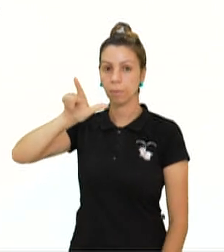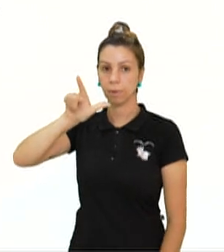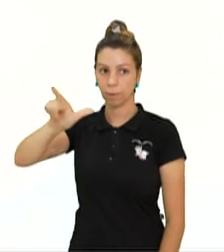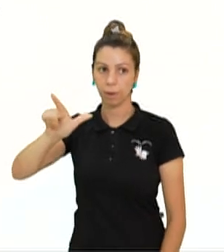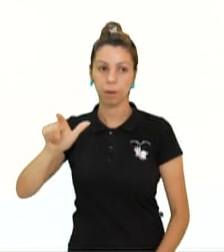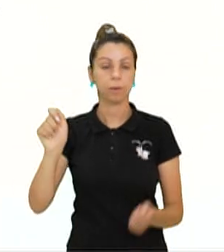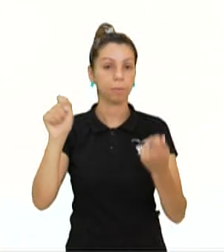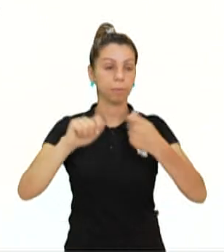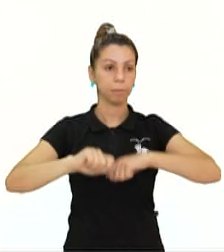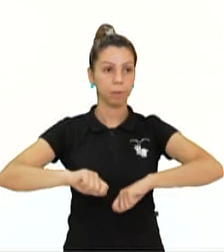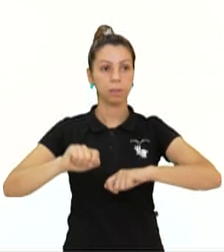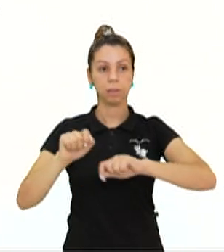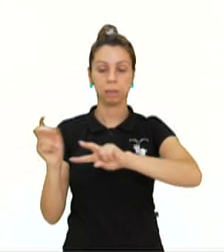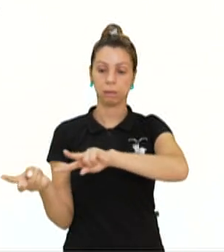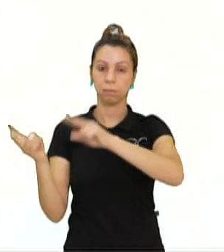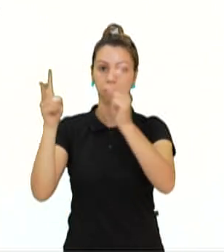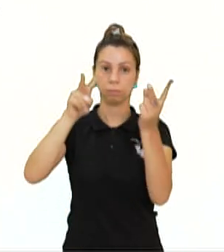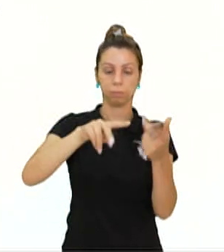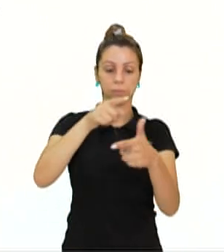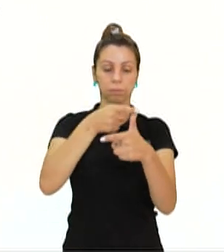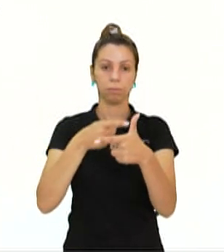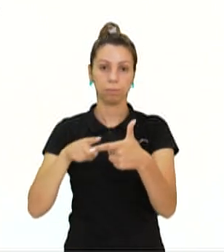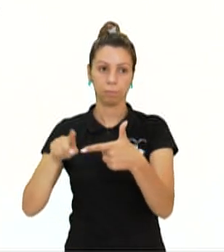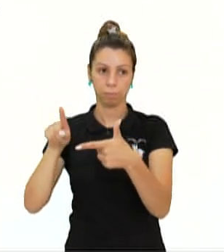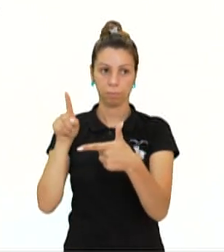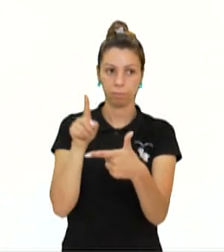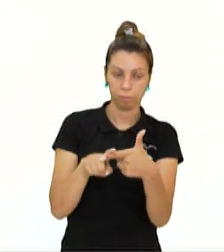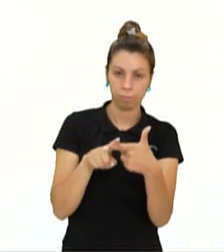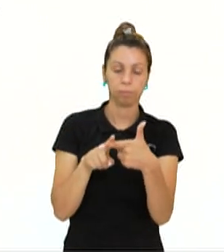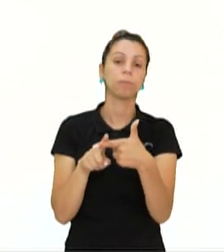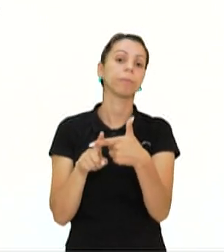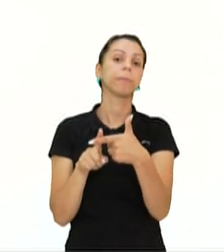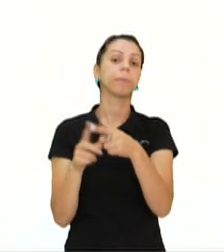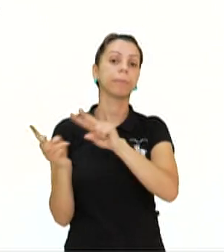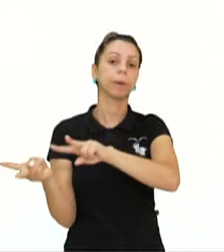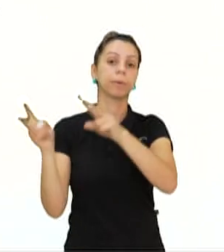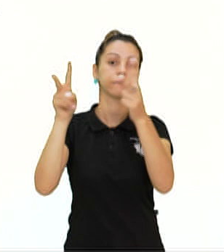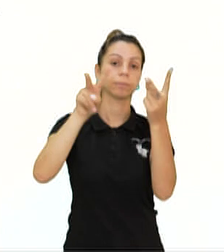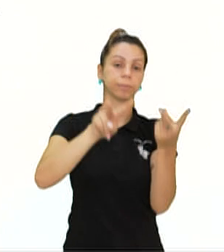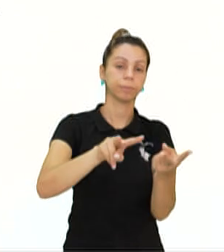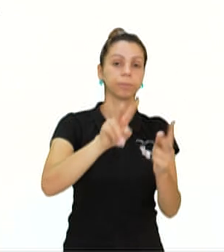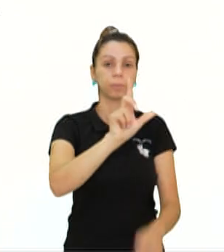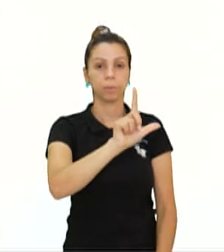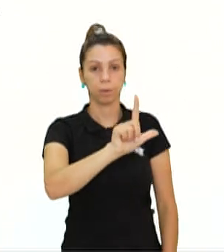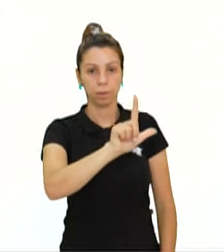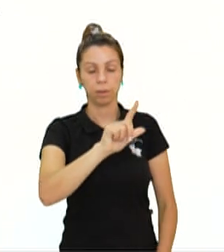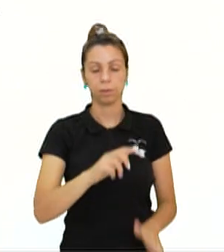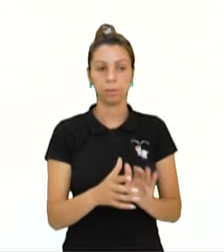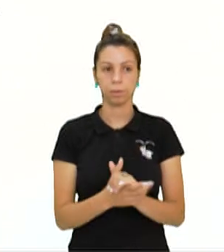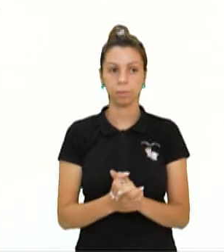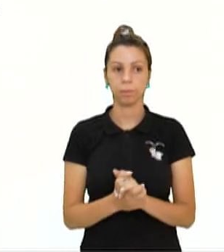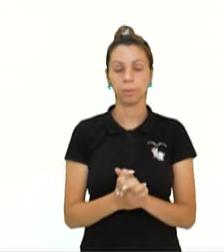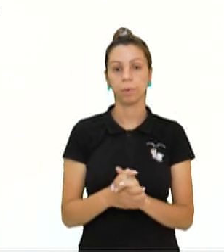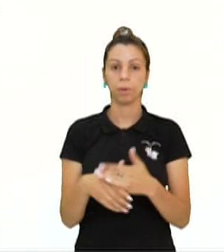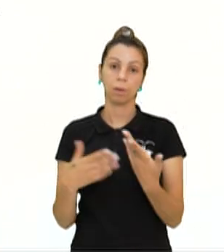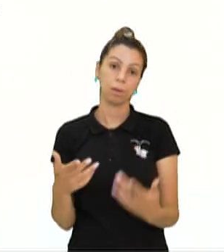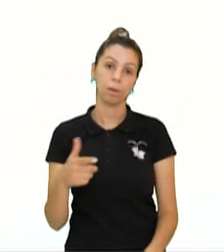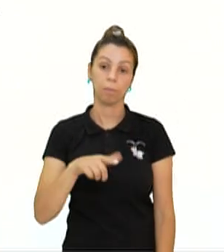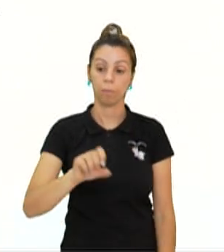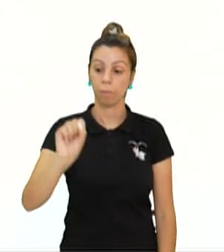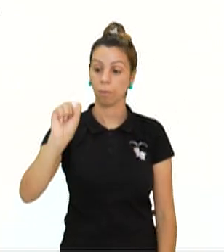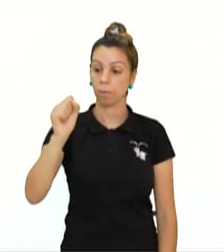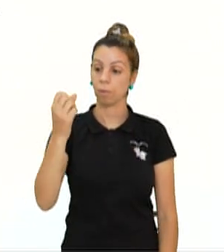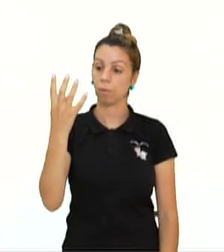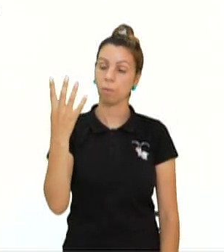eu tenho que dividir por 1.000, então, para transformar em litros, né? E aí eu tenho 84 litros, só